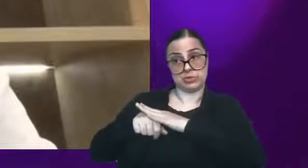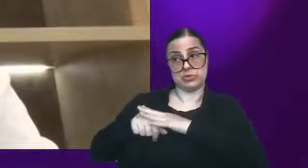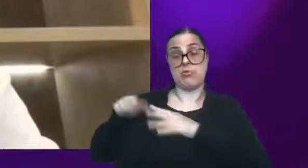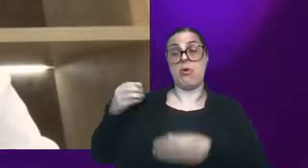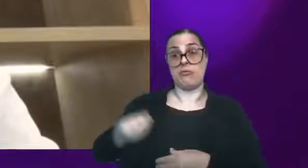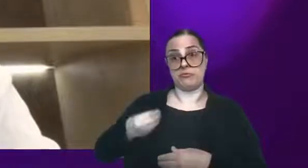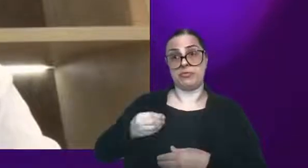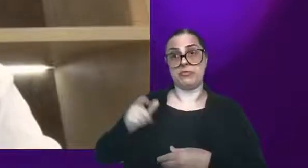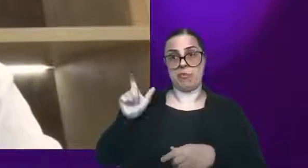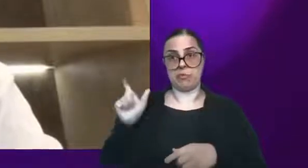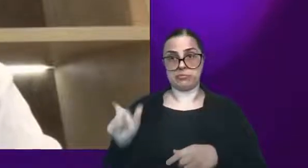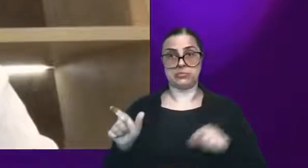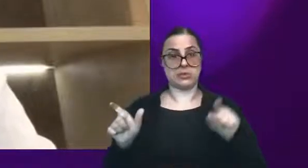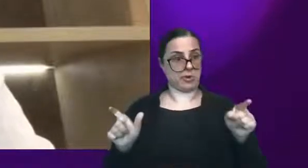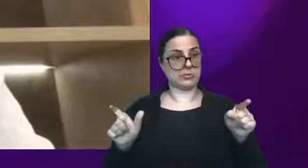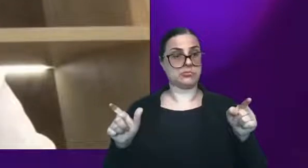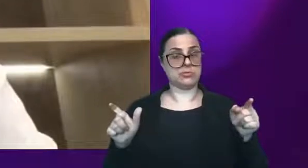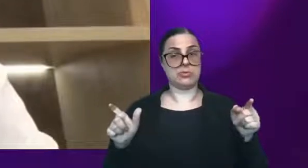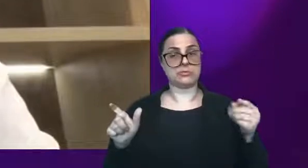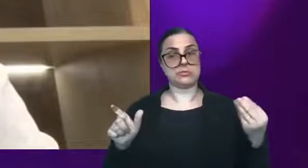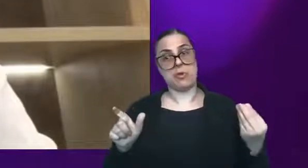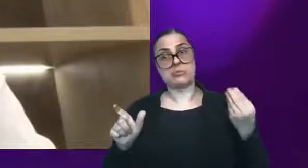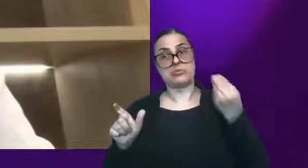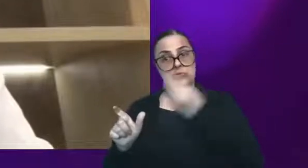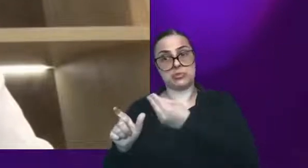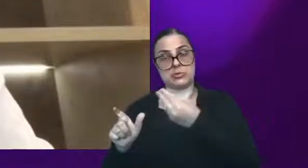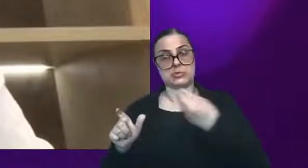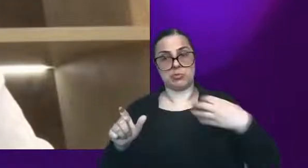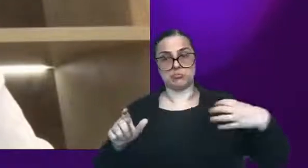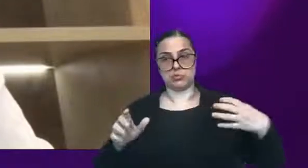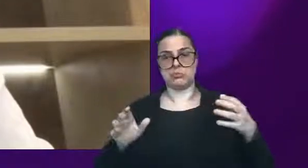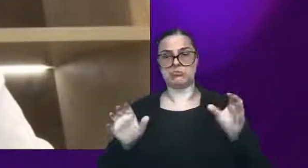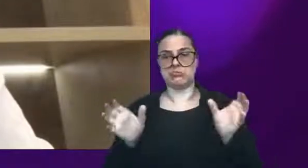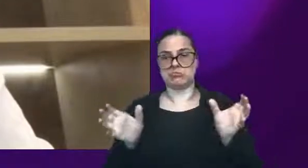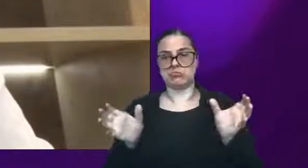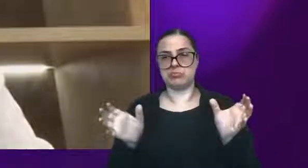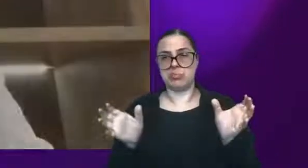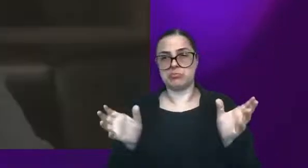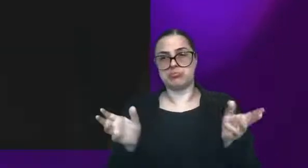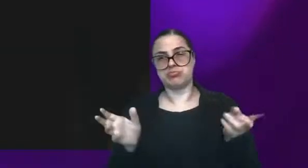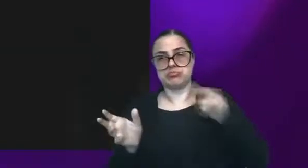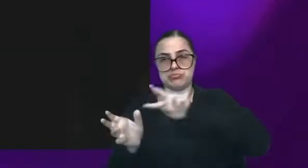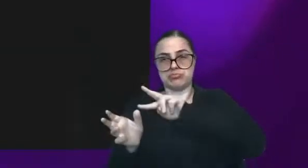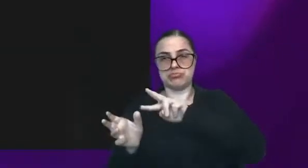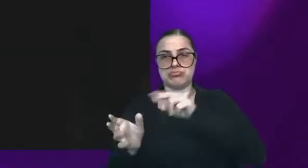meu primeiro questionamento, professor Hugo, seria esse. Eu via...